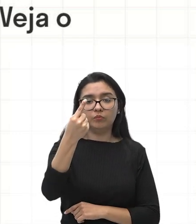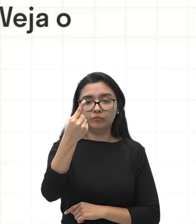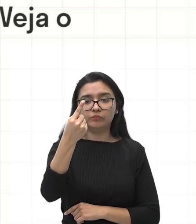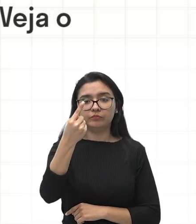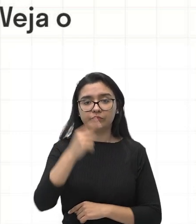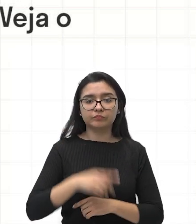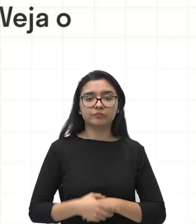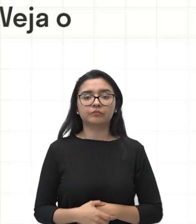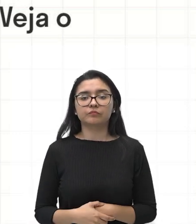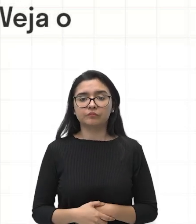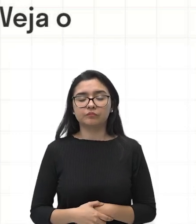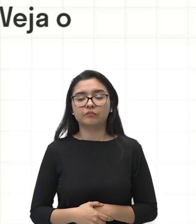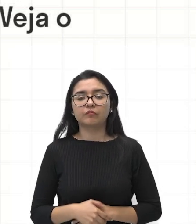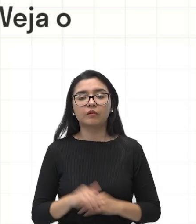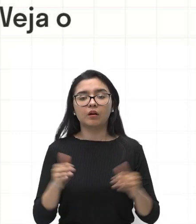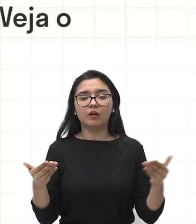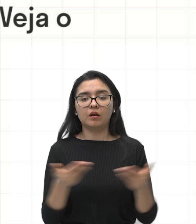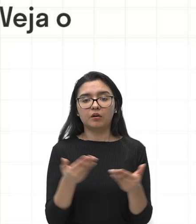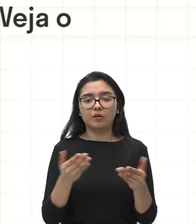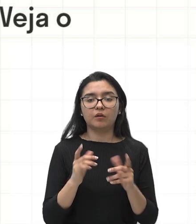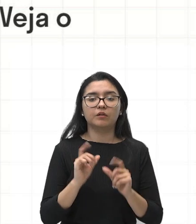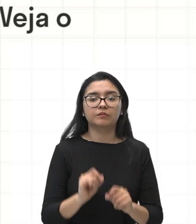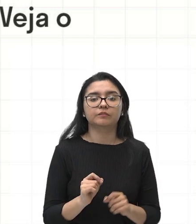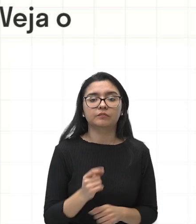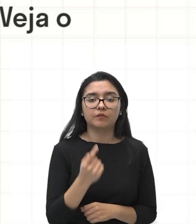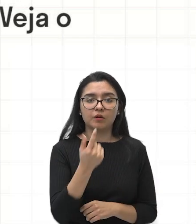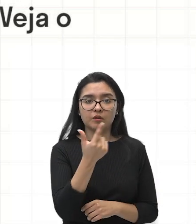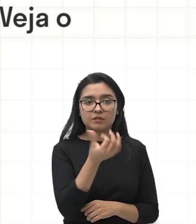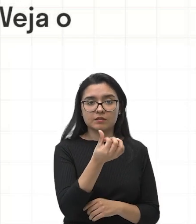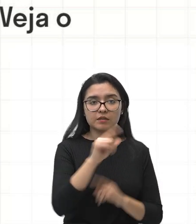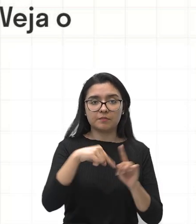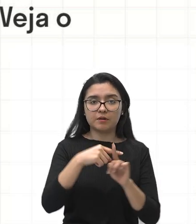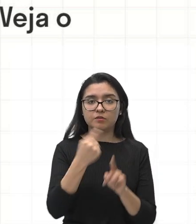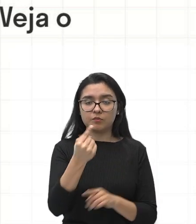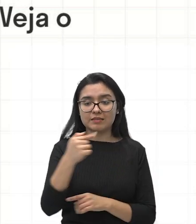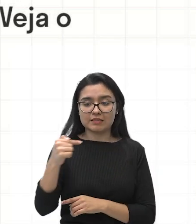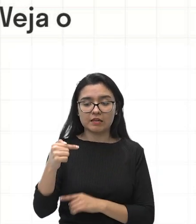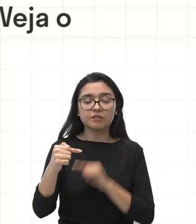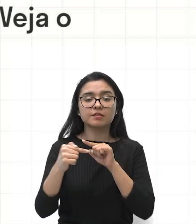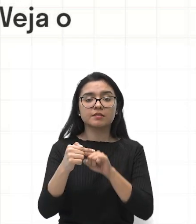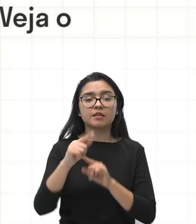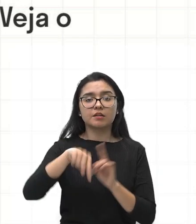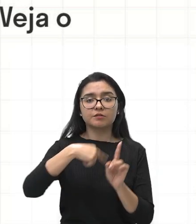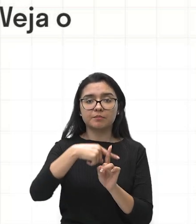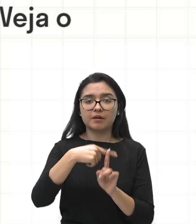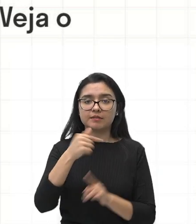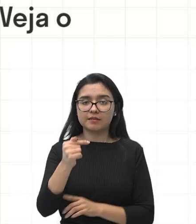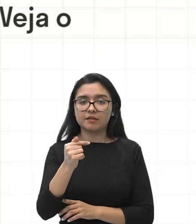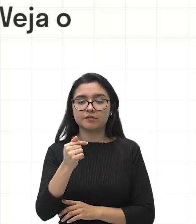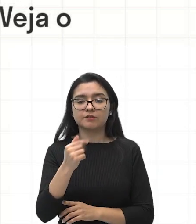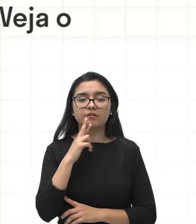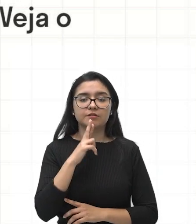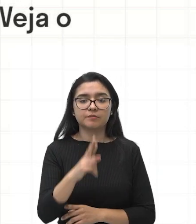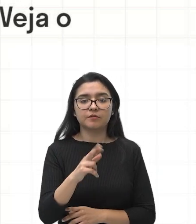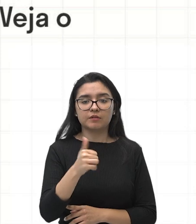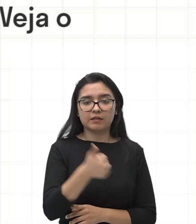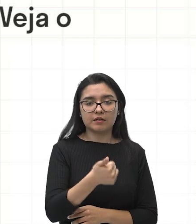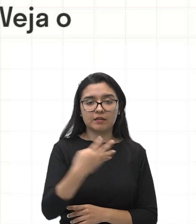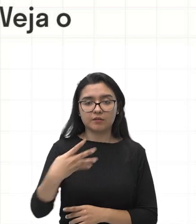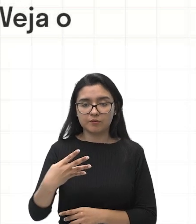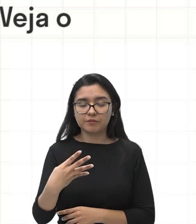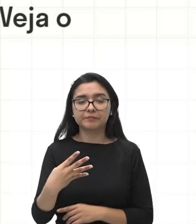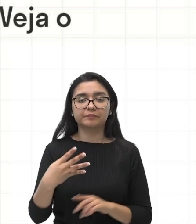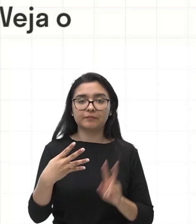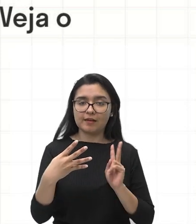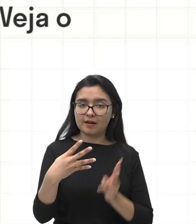sobe 1, né? Ficamos agora com 1 mais 6, que é 7, 7 mais 7,